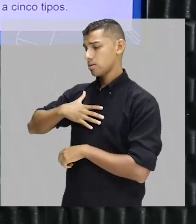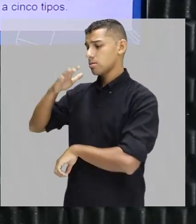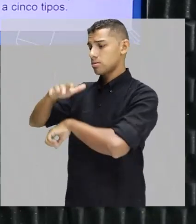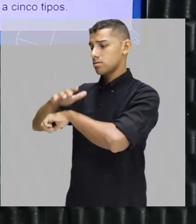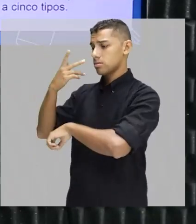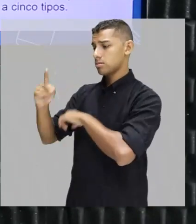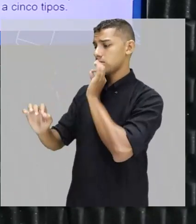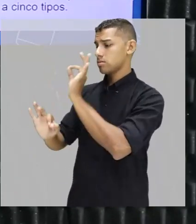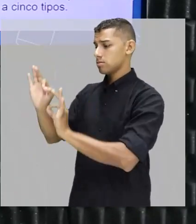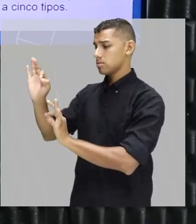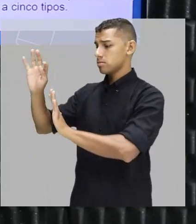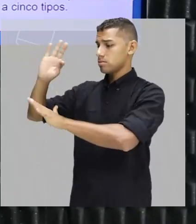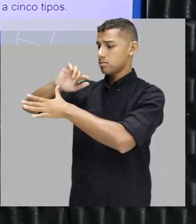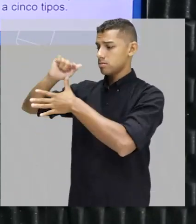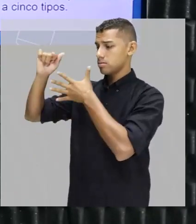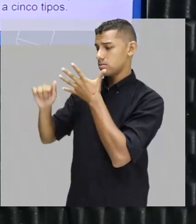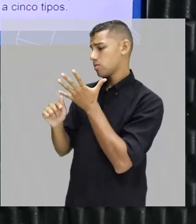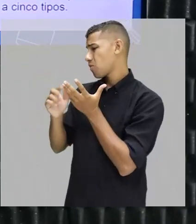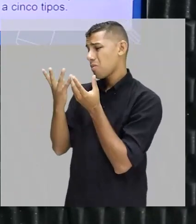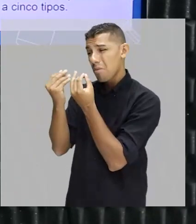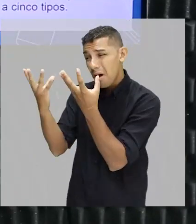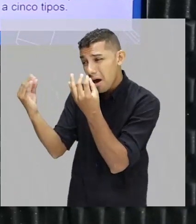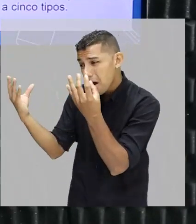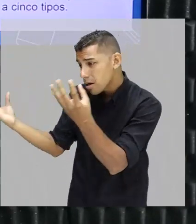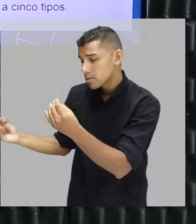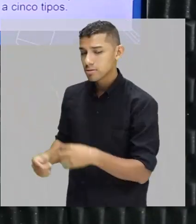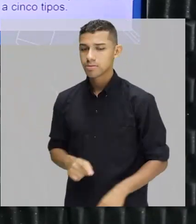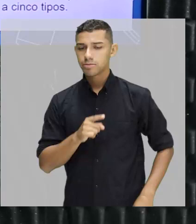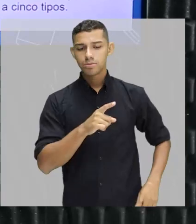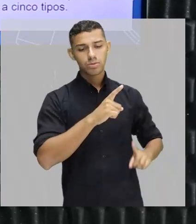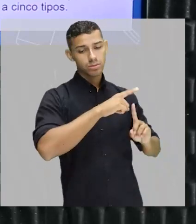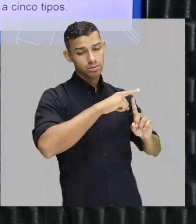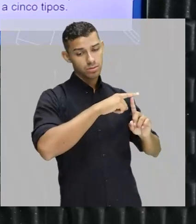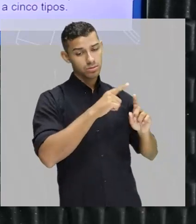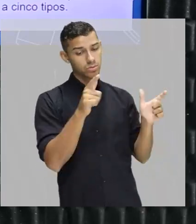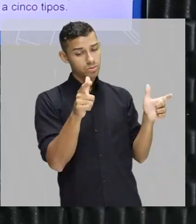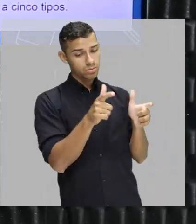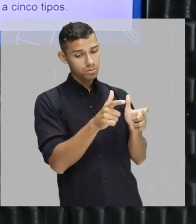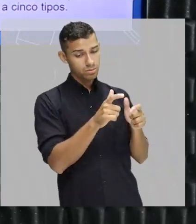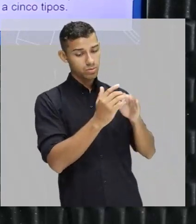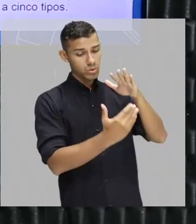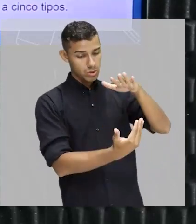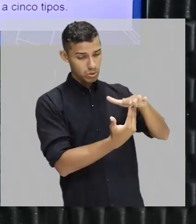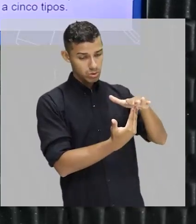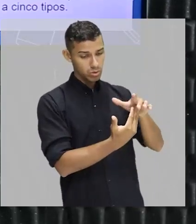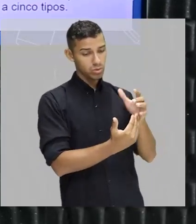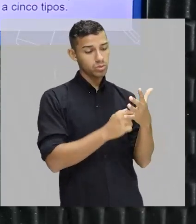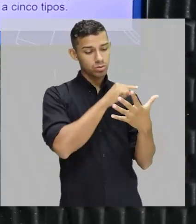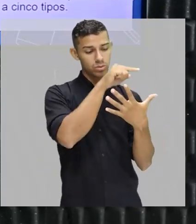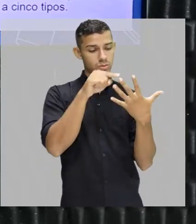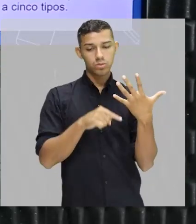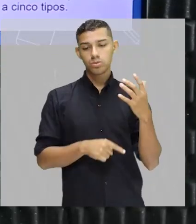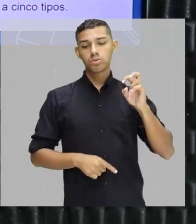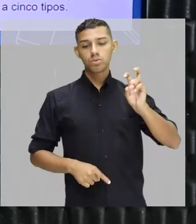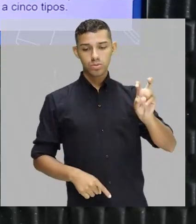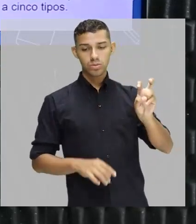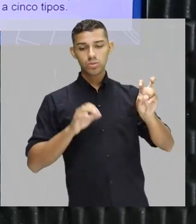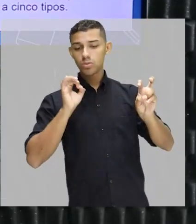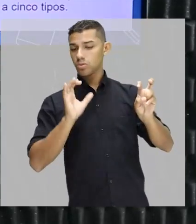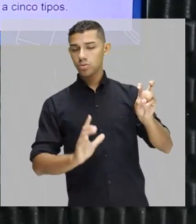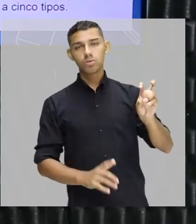os gêneros de textos podem ser inúmeros, enquanto os tipos de textos são limitados a 5 tipos, né, a